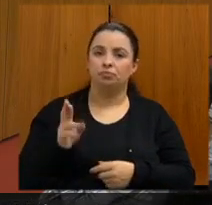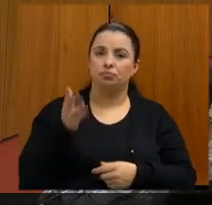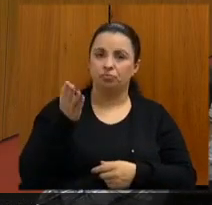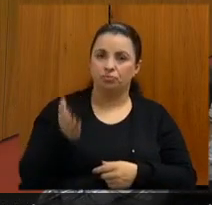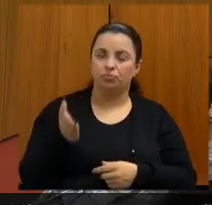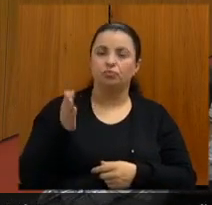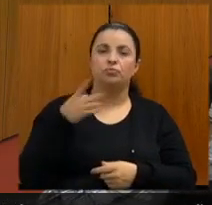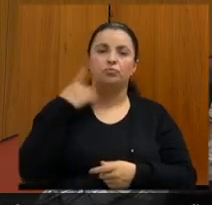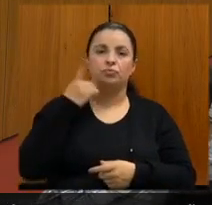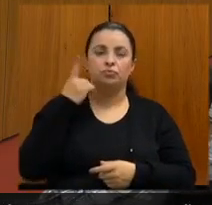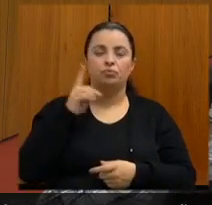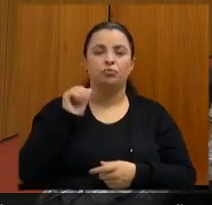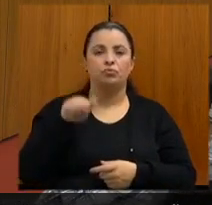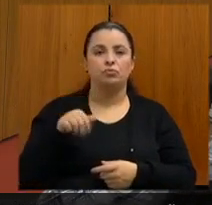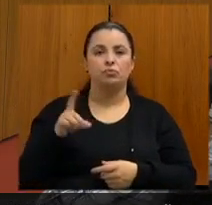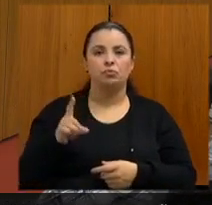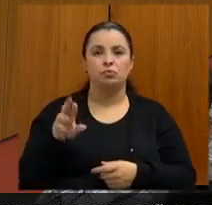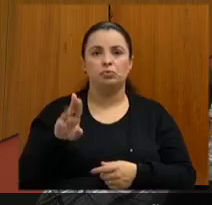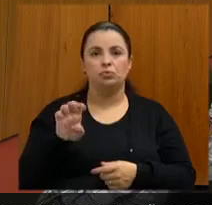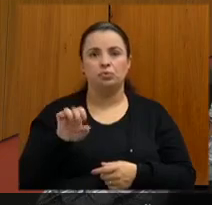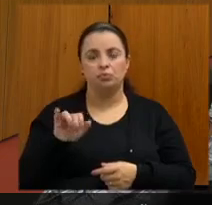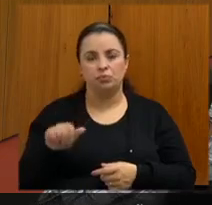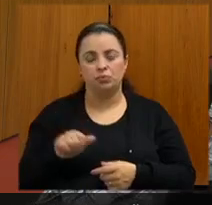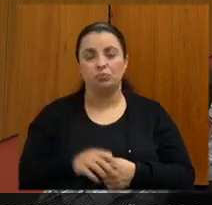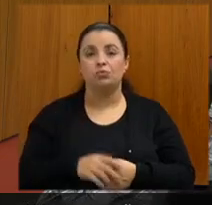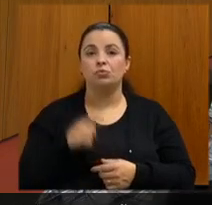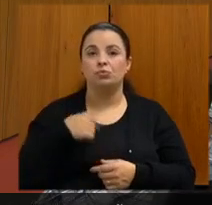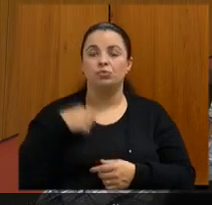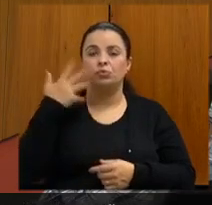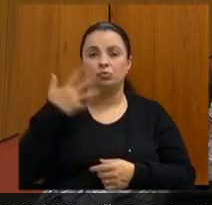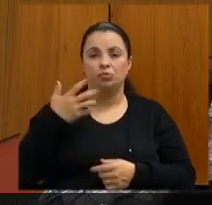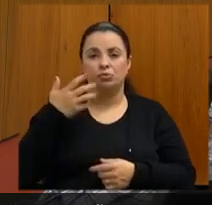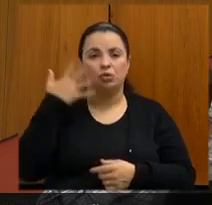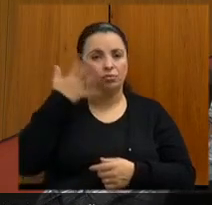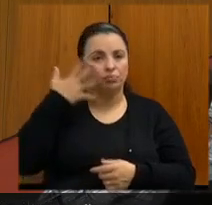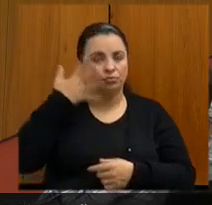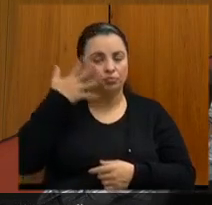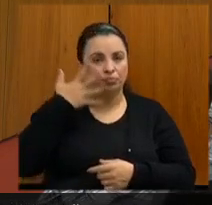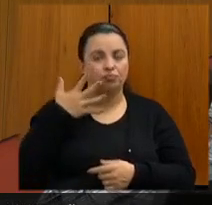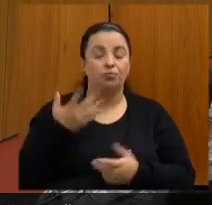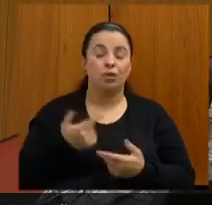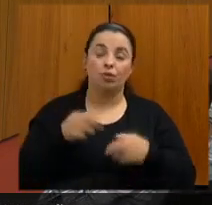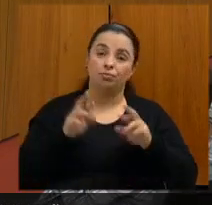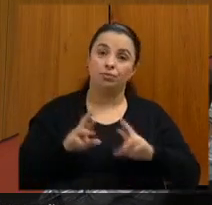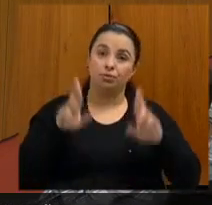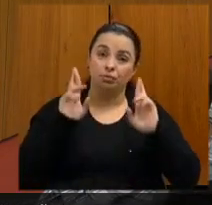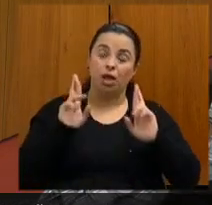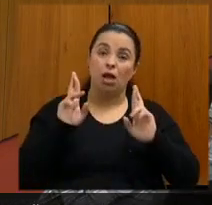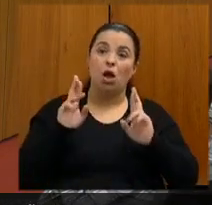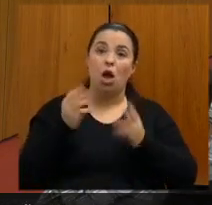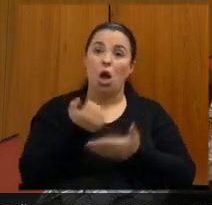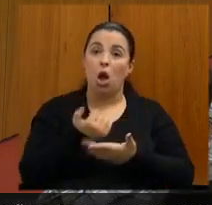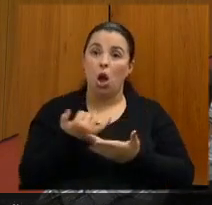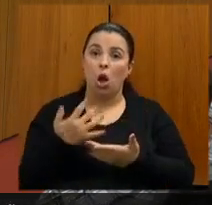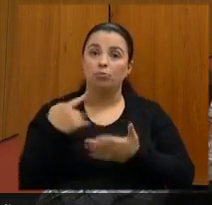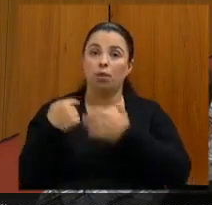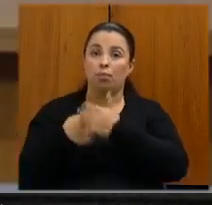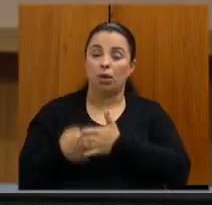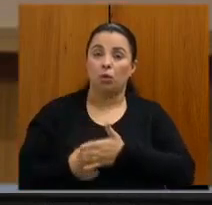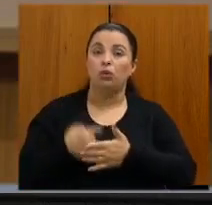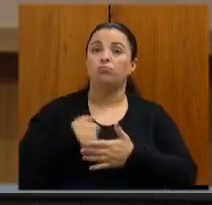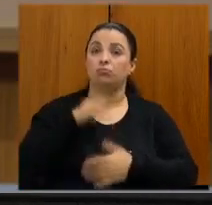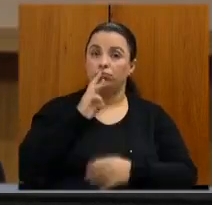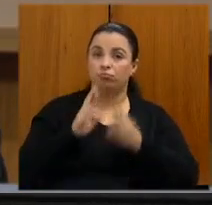André Jesus ao longo a minha explanação espero contemplar algumas das questões que foram aqui trazidas Deputado